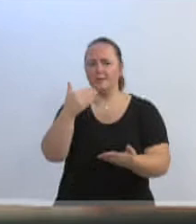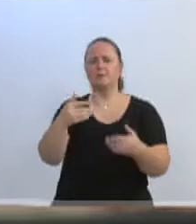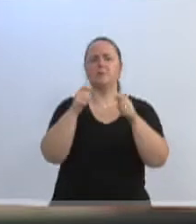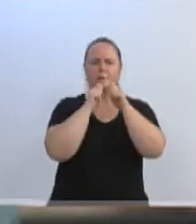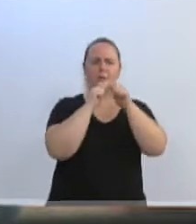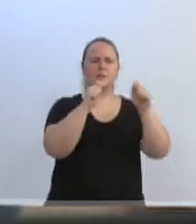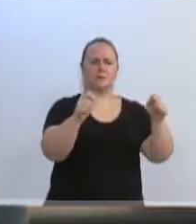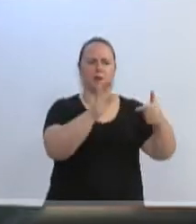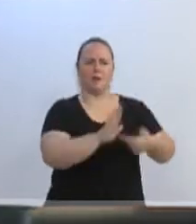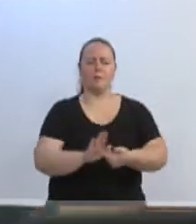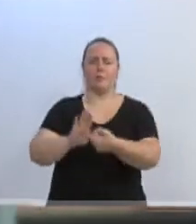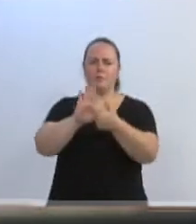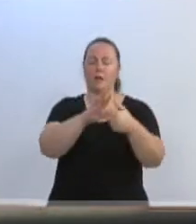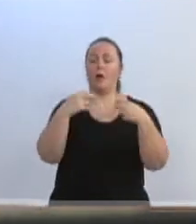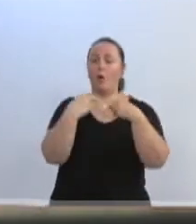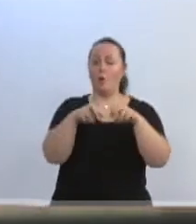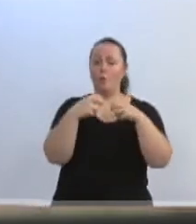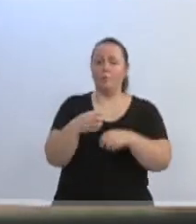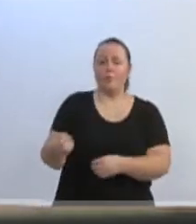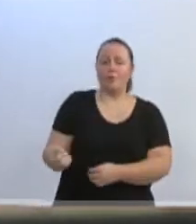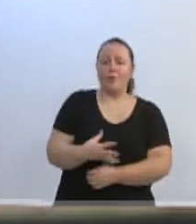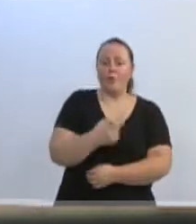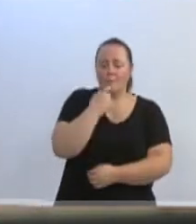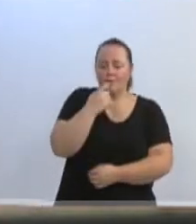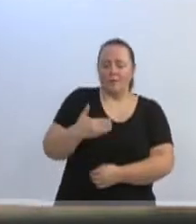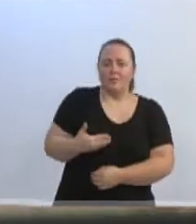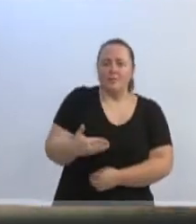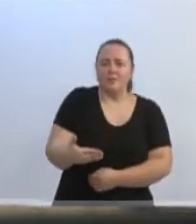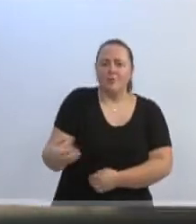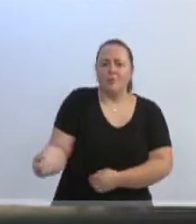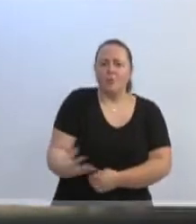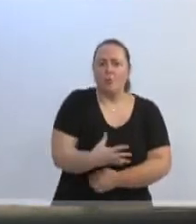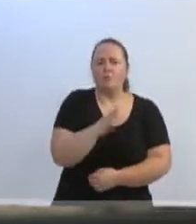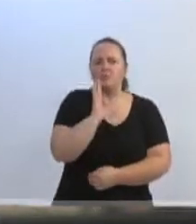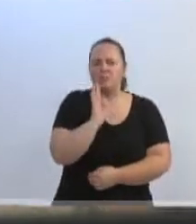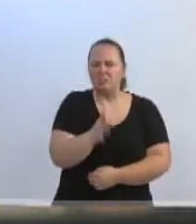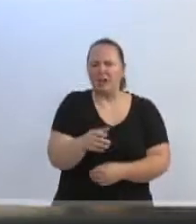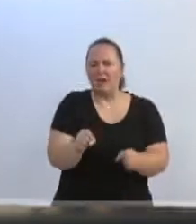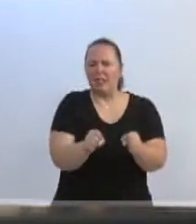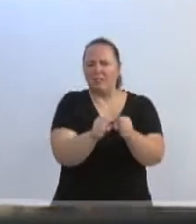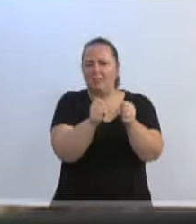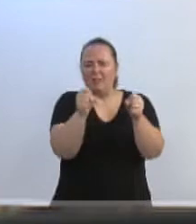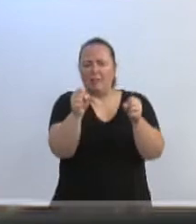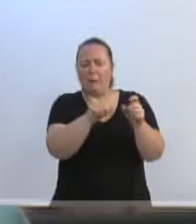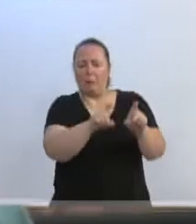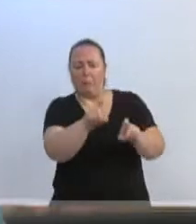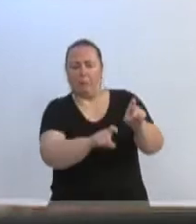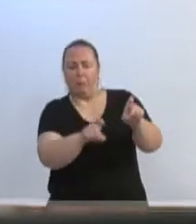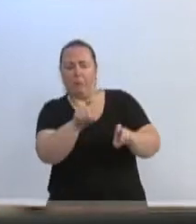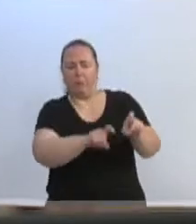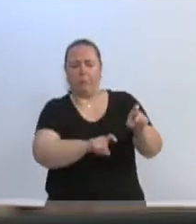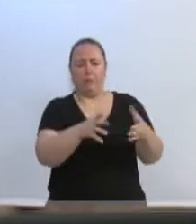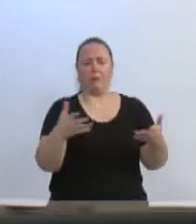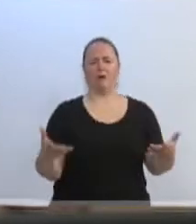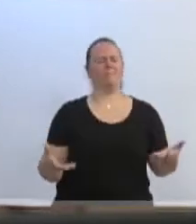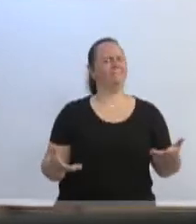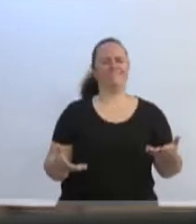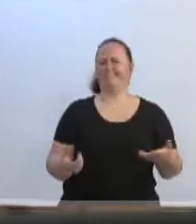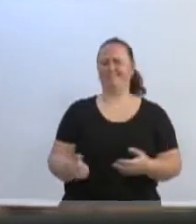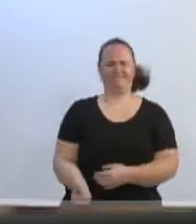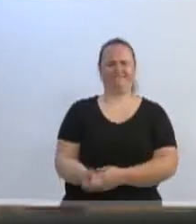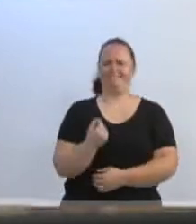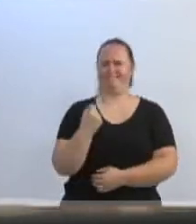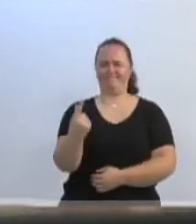também trazer, dos ônibus que foram colocados recentemente na cidade, mas já estão danificados, isso é absurdo, isso é um total desrespeito, uma total falta